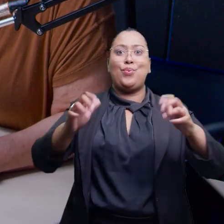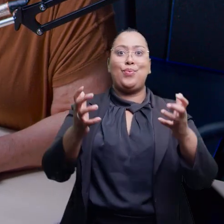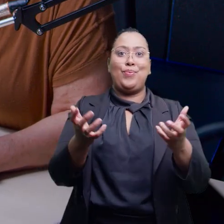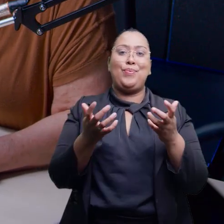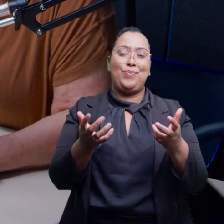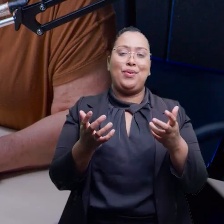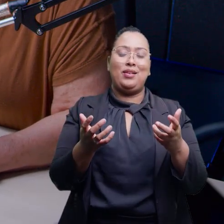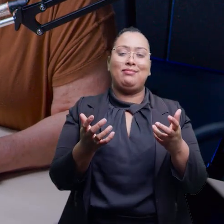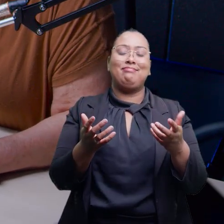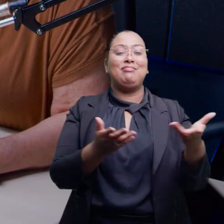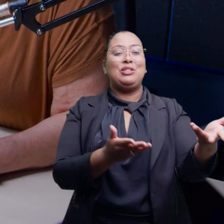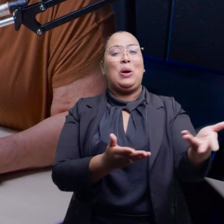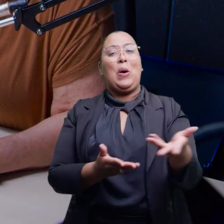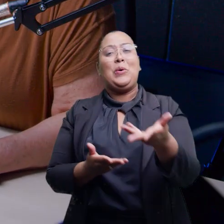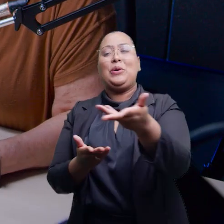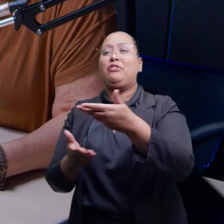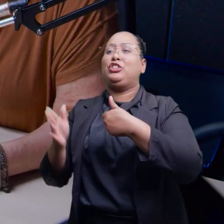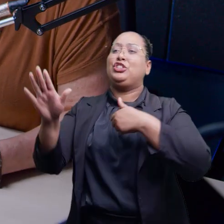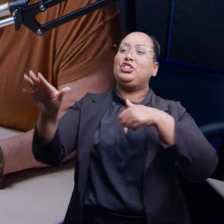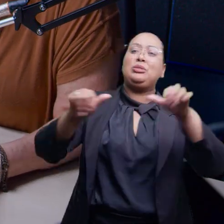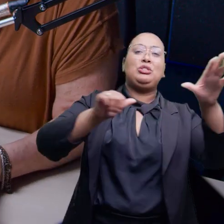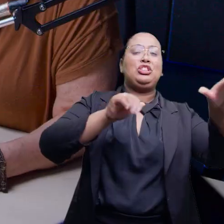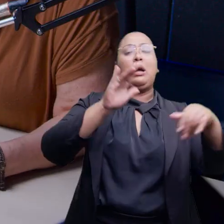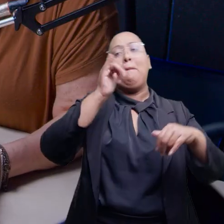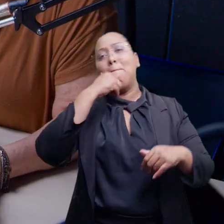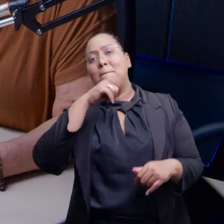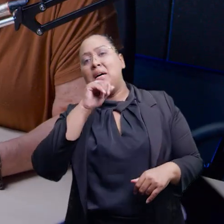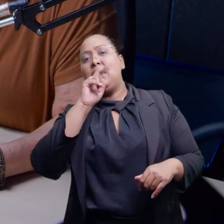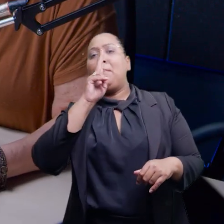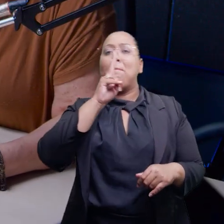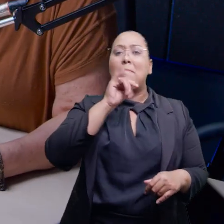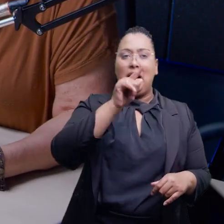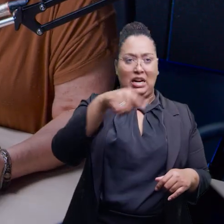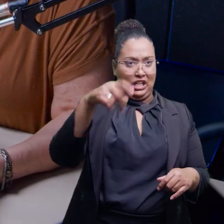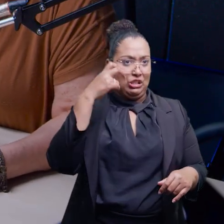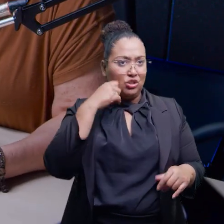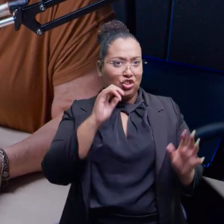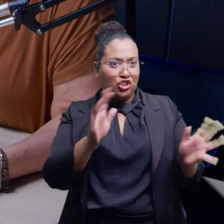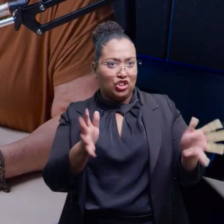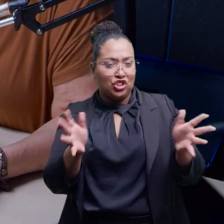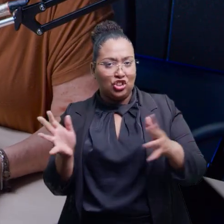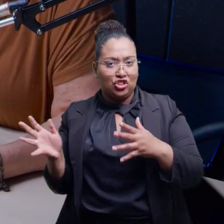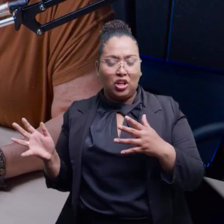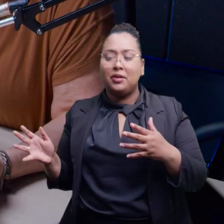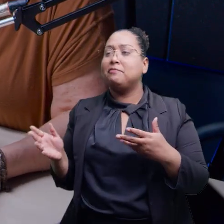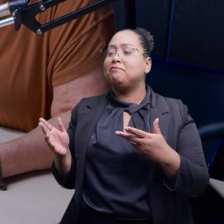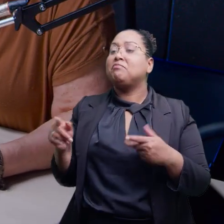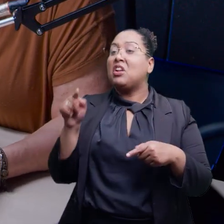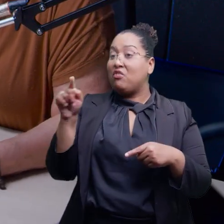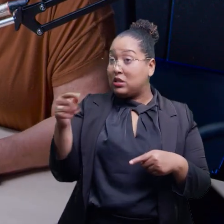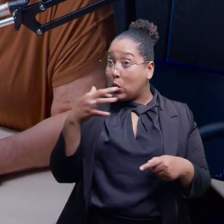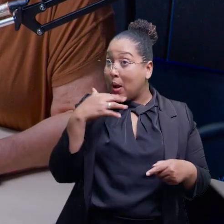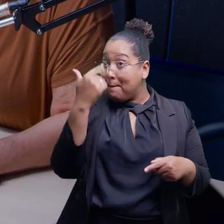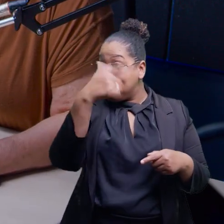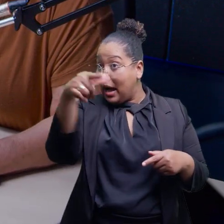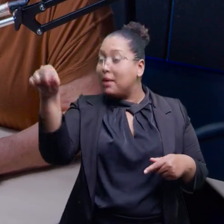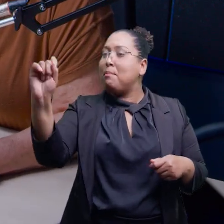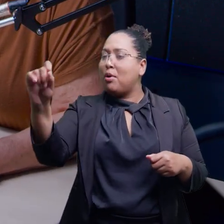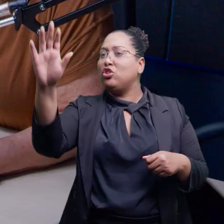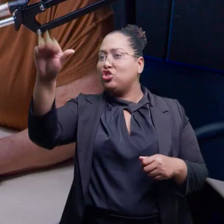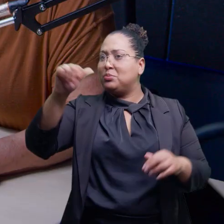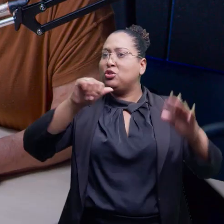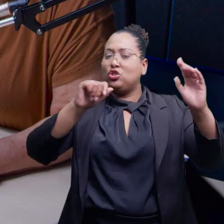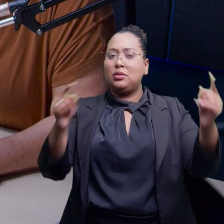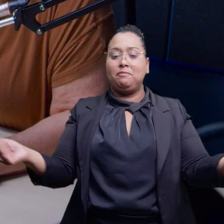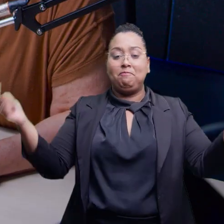adoção para cá e convidou as mães e pais adotivos que ela conhecia, pediu para as pessoas também convidarem quem